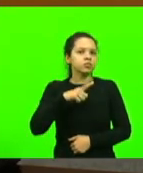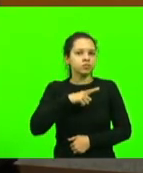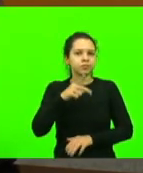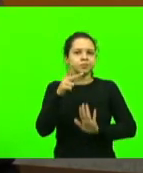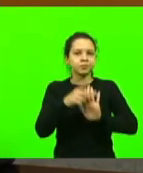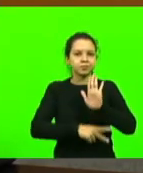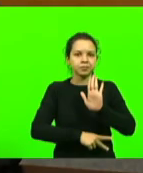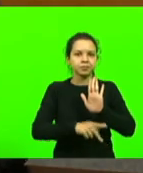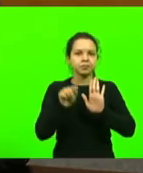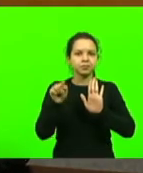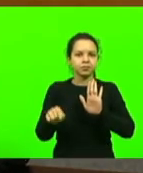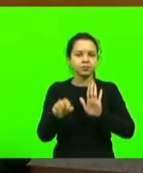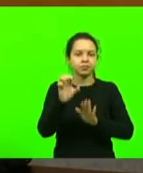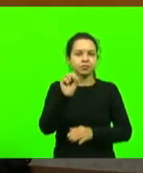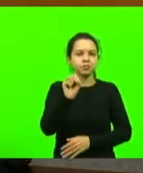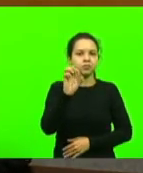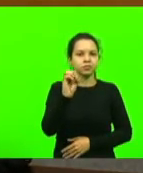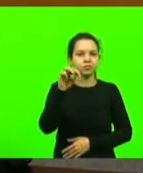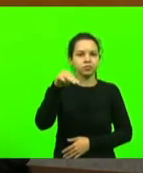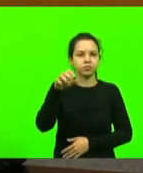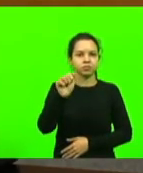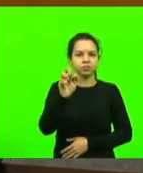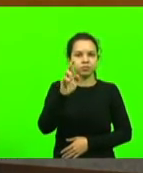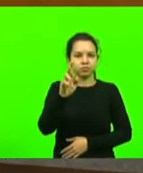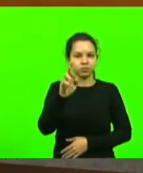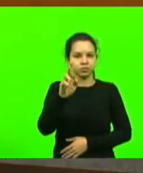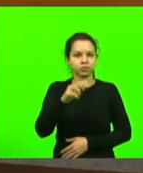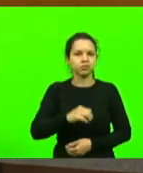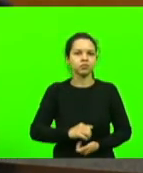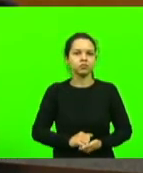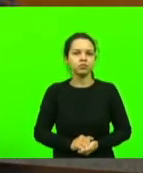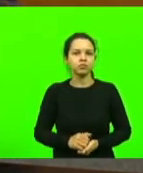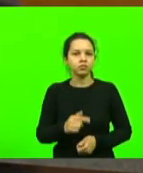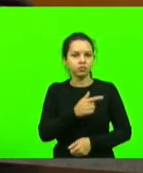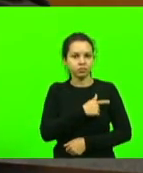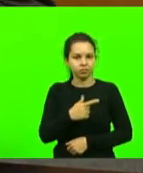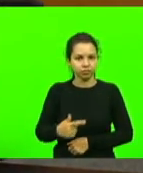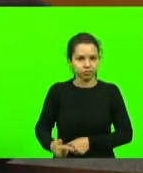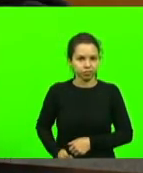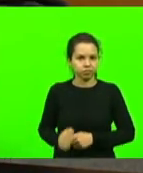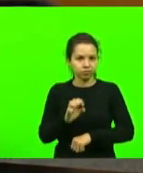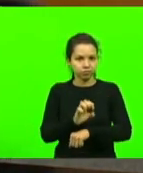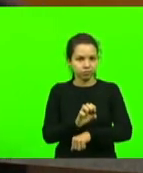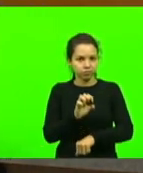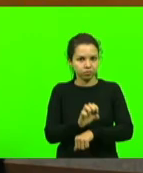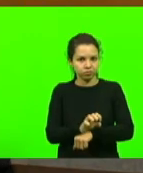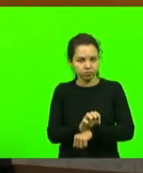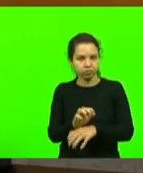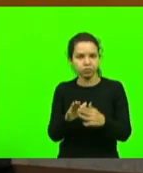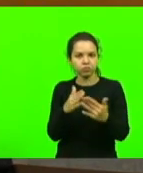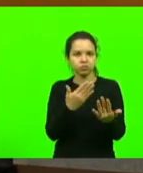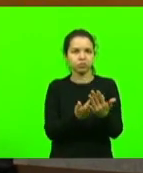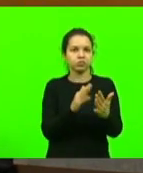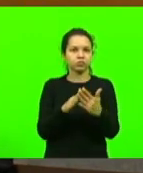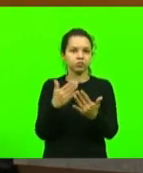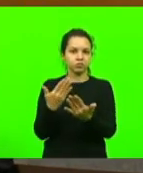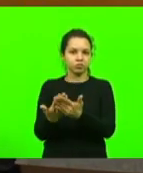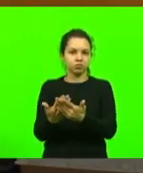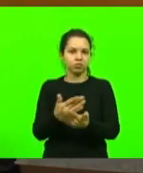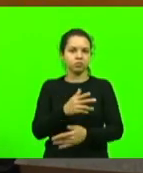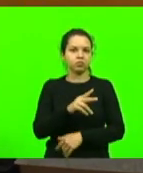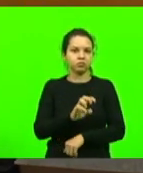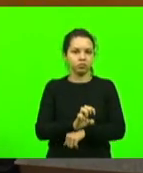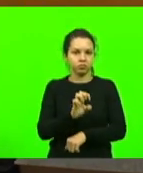projeto lá chamado somar que o governo do estado Está entregando as escolas estaduais